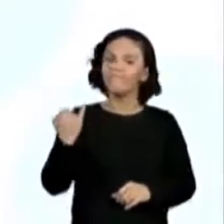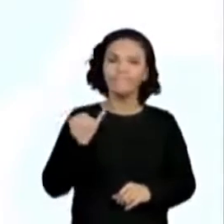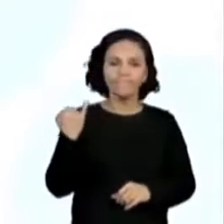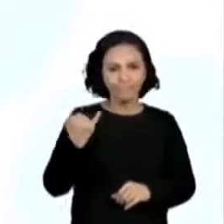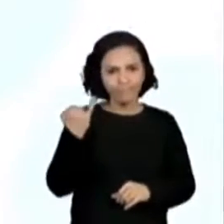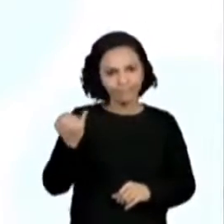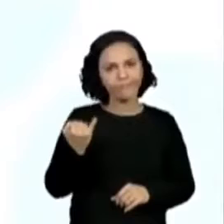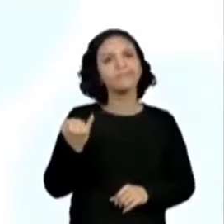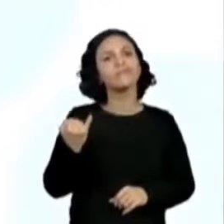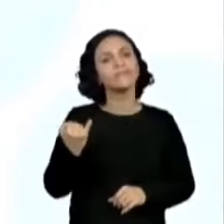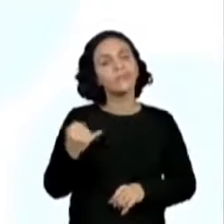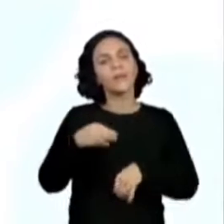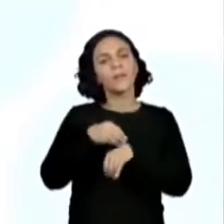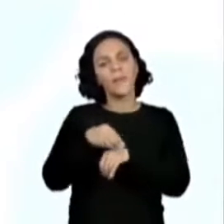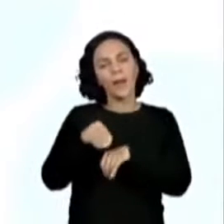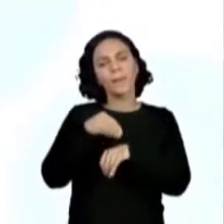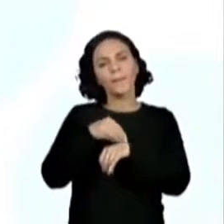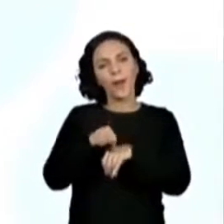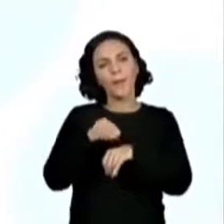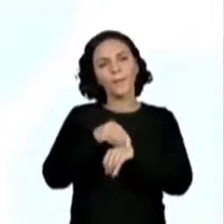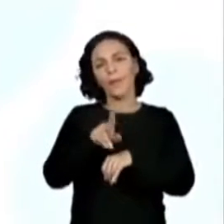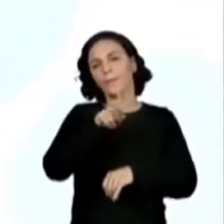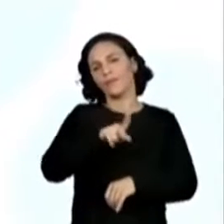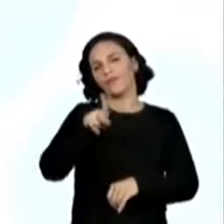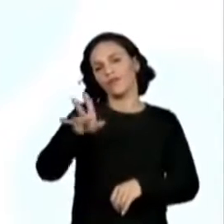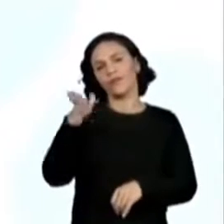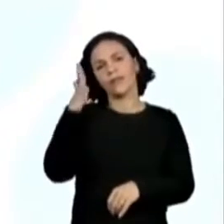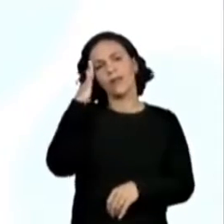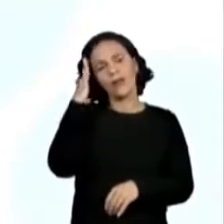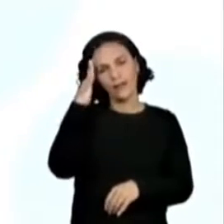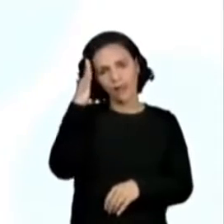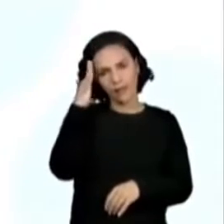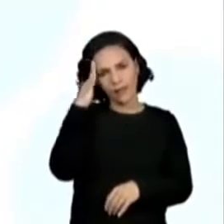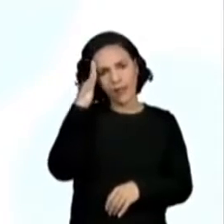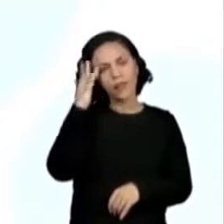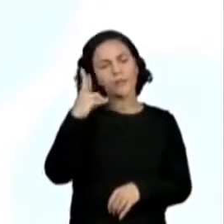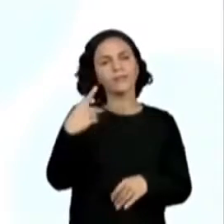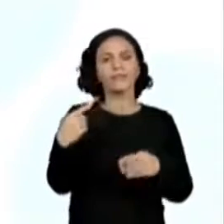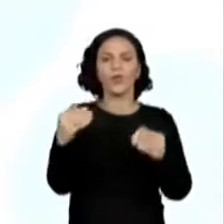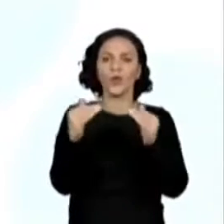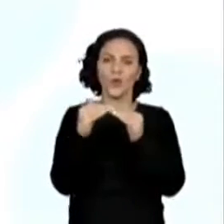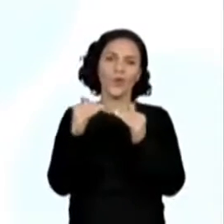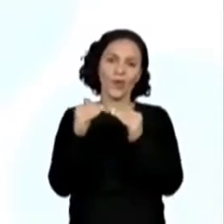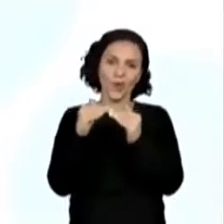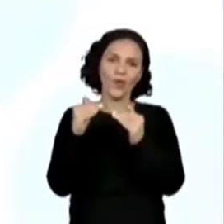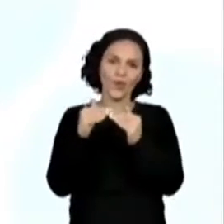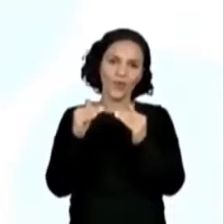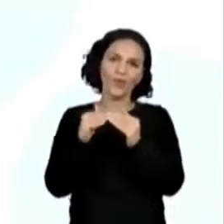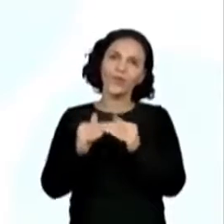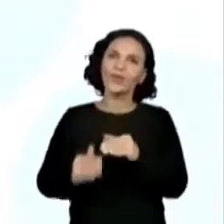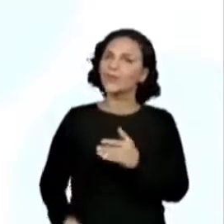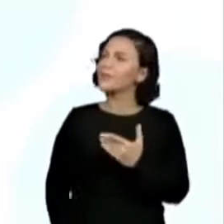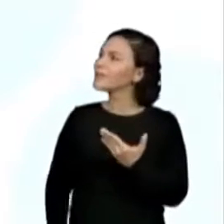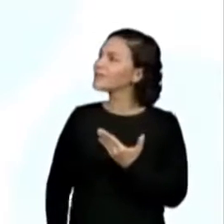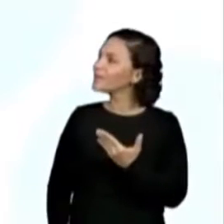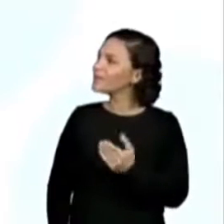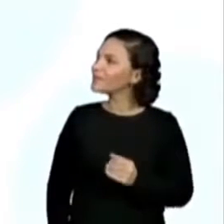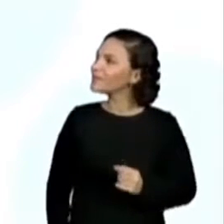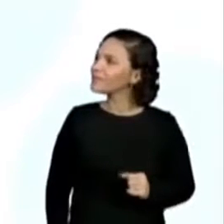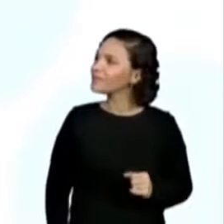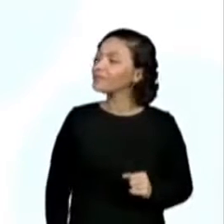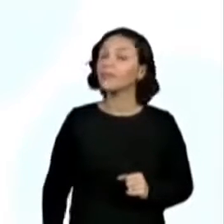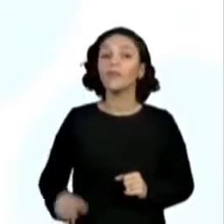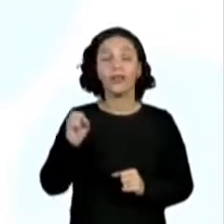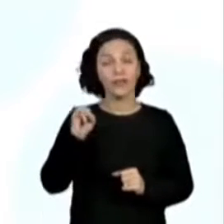vou reforçar isso aqui o tempo inteiro. Acho que as professoras e os professores estão sempre concordando aí com a gente, não é? Se a gente olhar